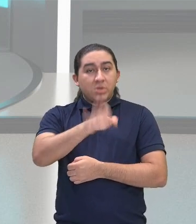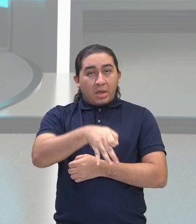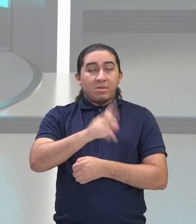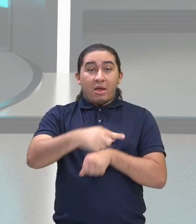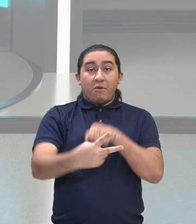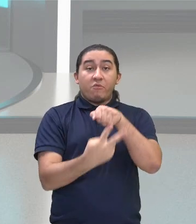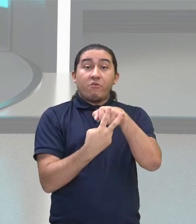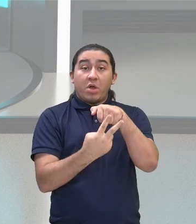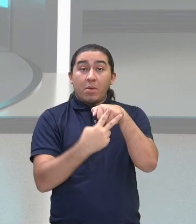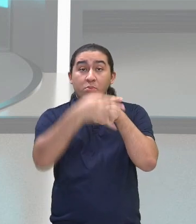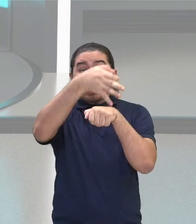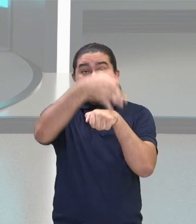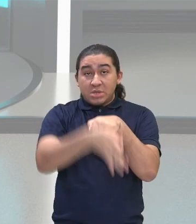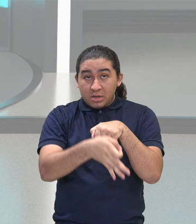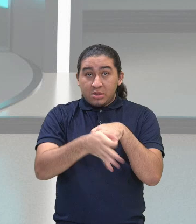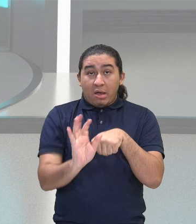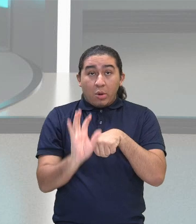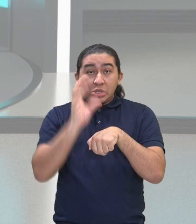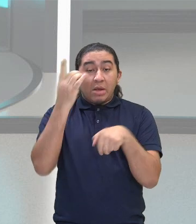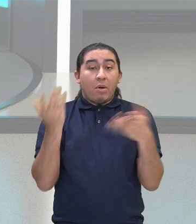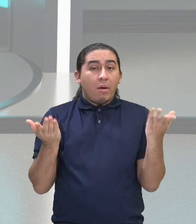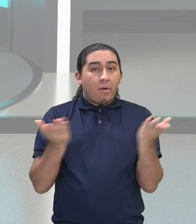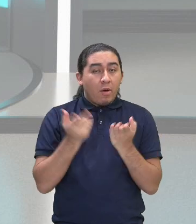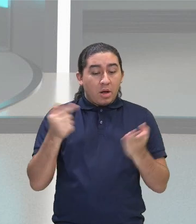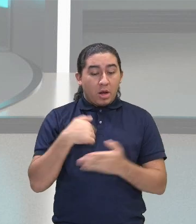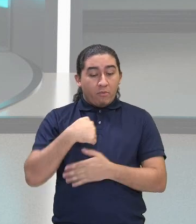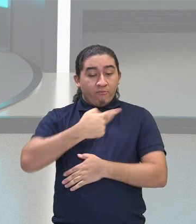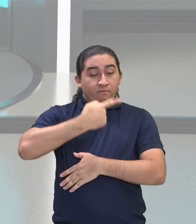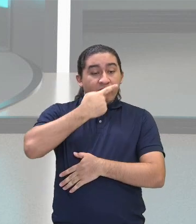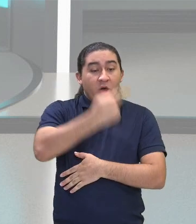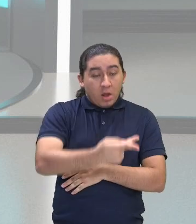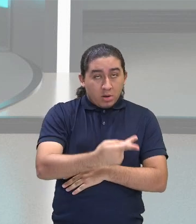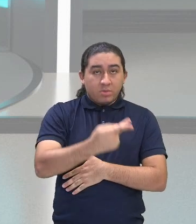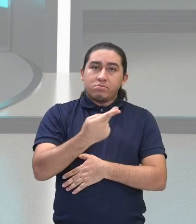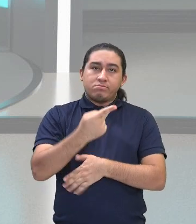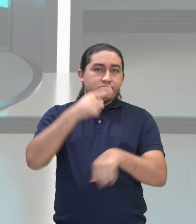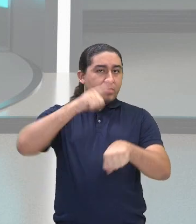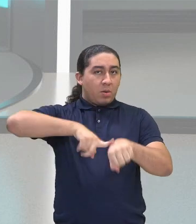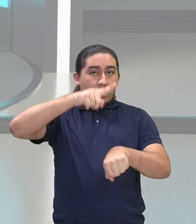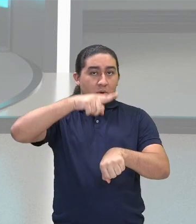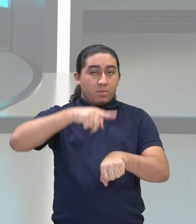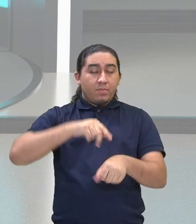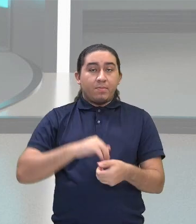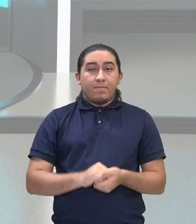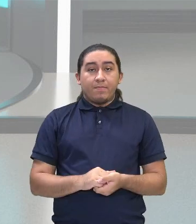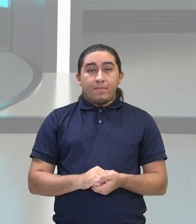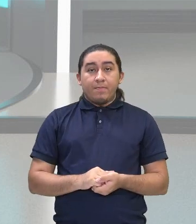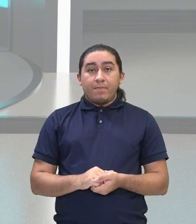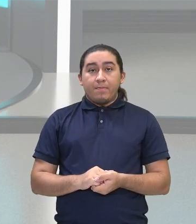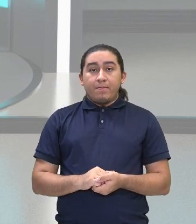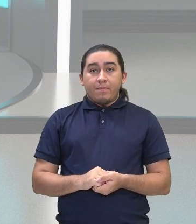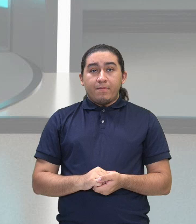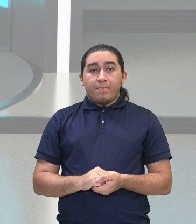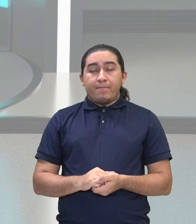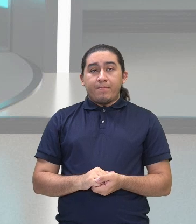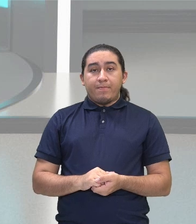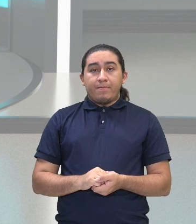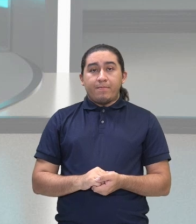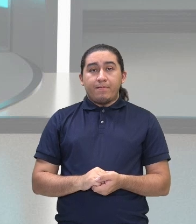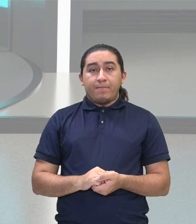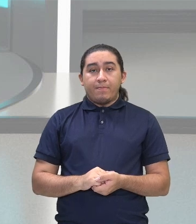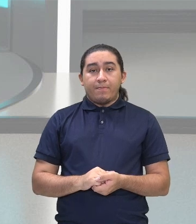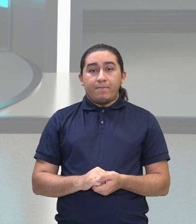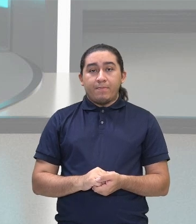ações certas. No momento da fala do locutor, de quem está falando ou escrevendo.